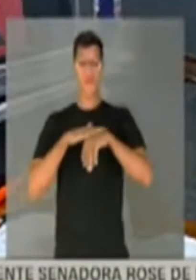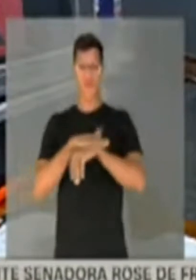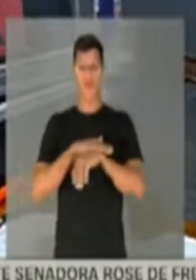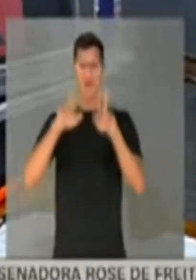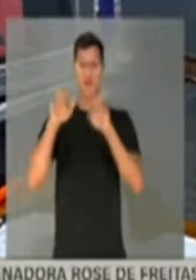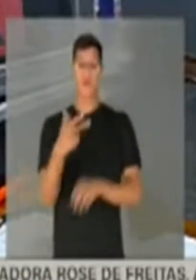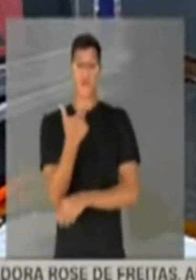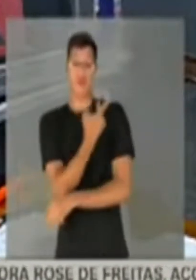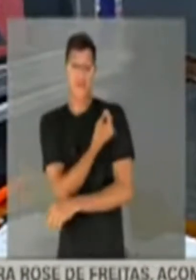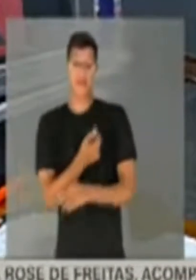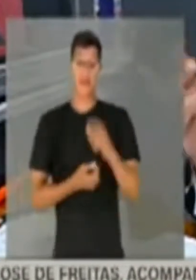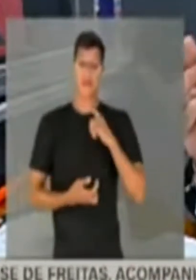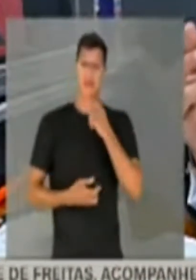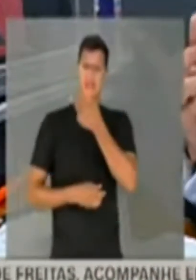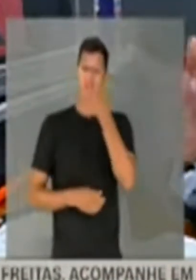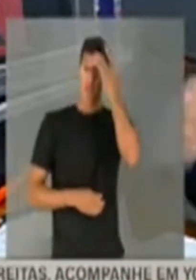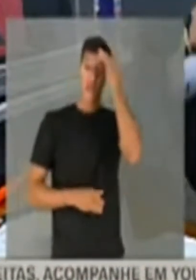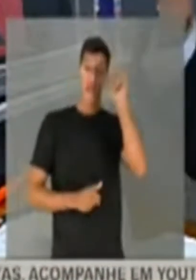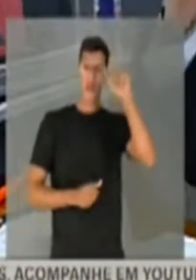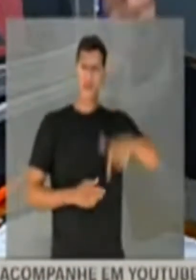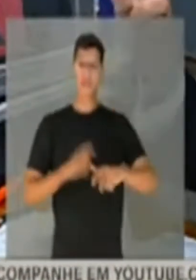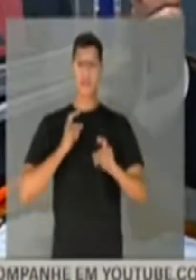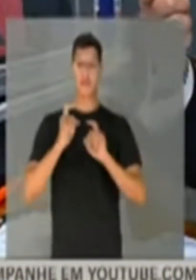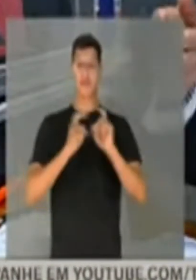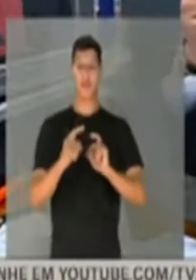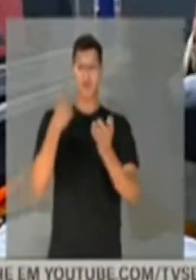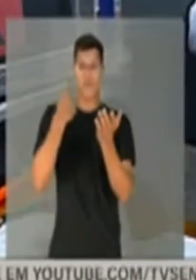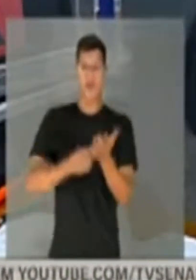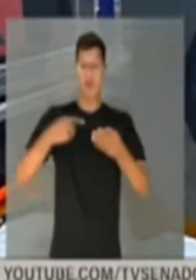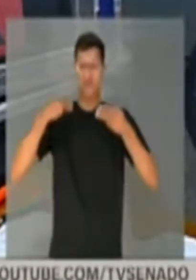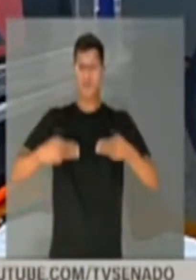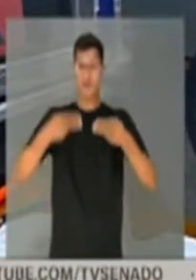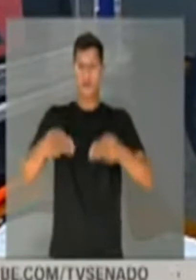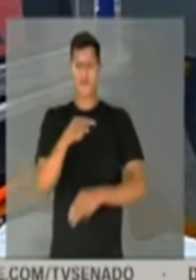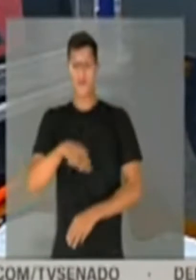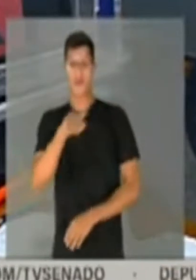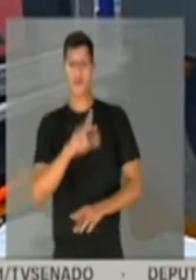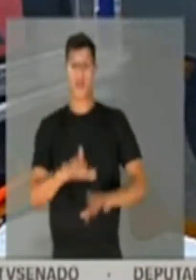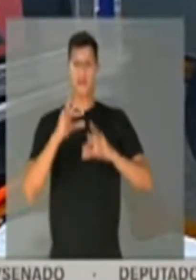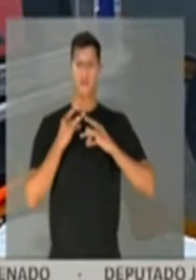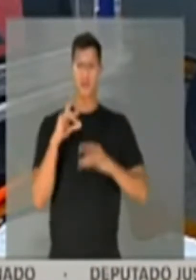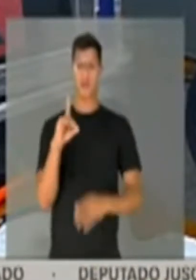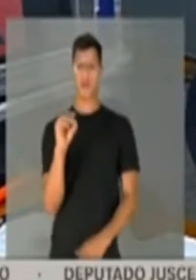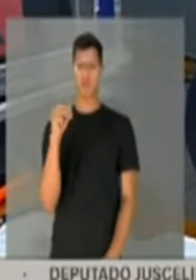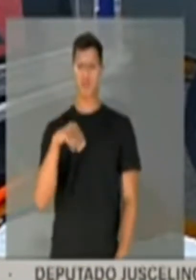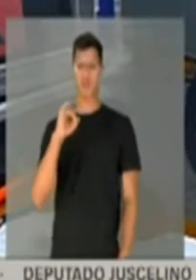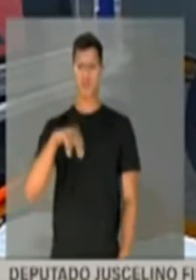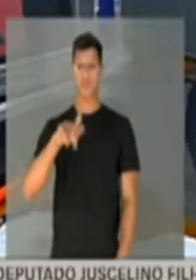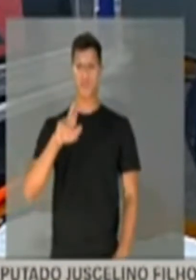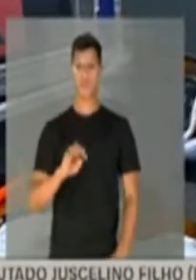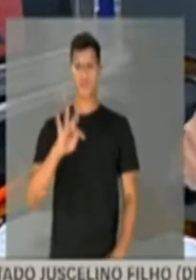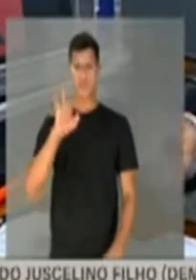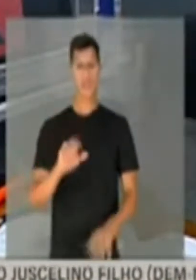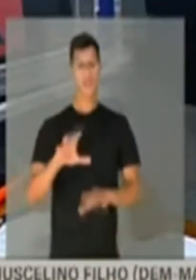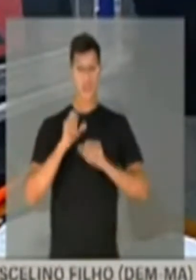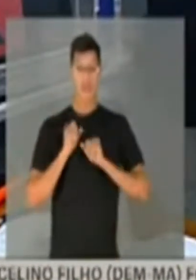sobre vacina. No outro dia, tem uma reunião marcada no Ministério. O senhor recebeu o Dominguete lá, não recebeu? Sim, senhor.